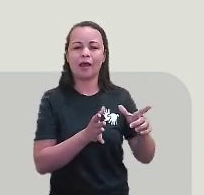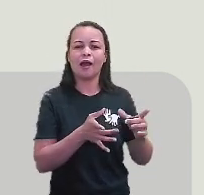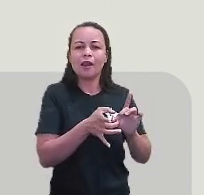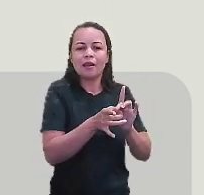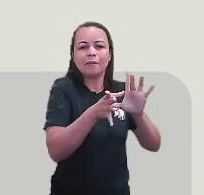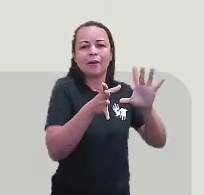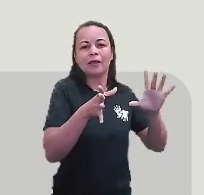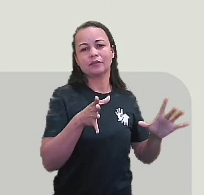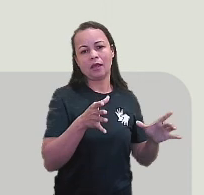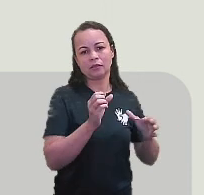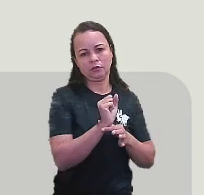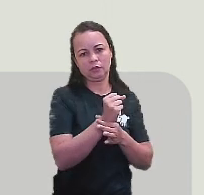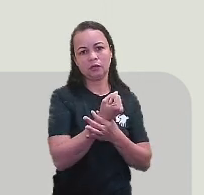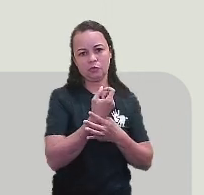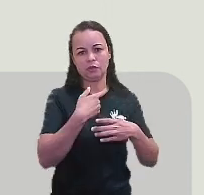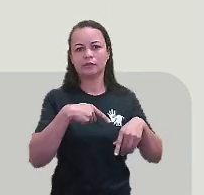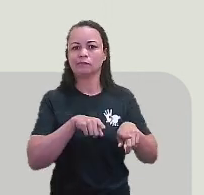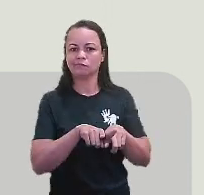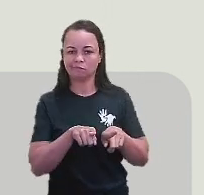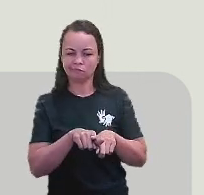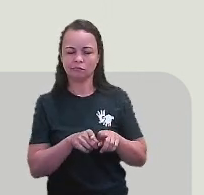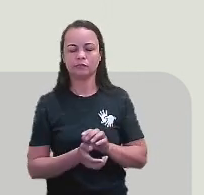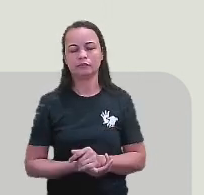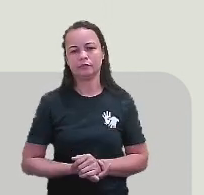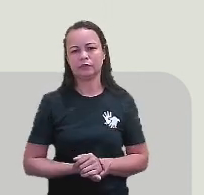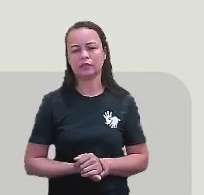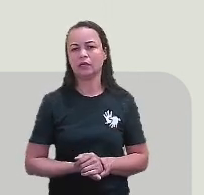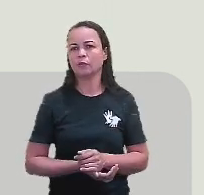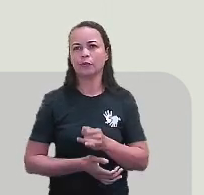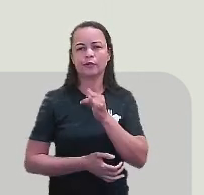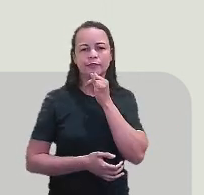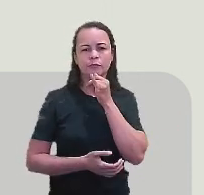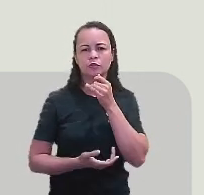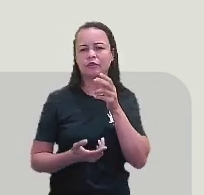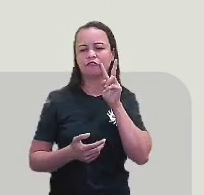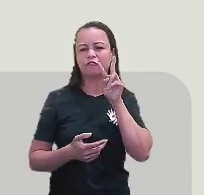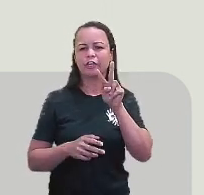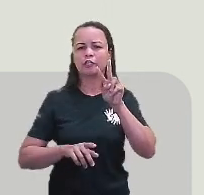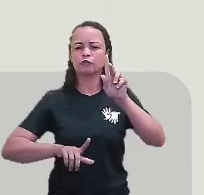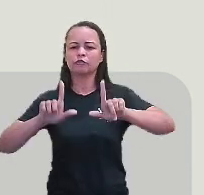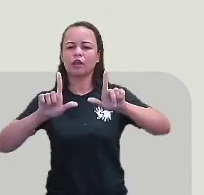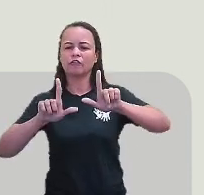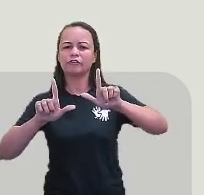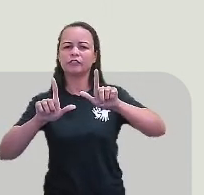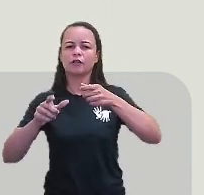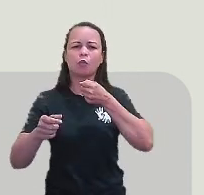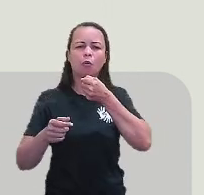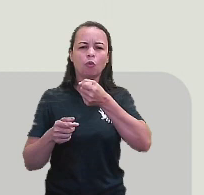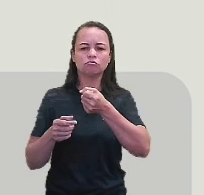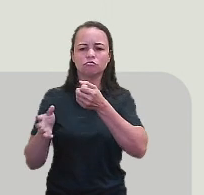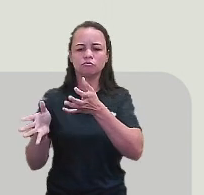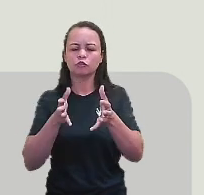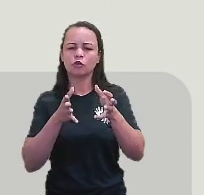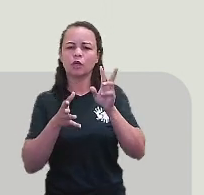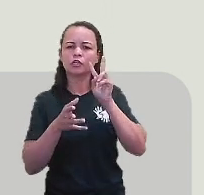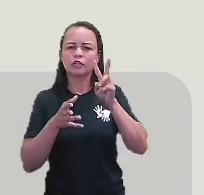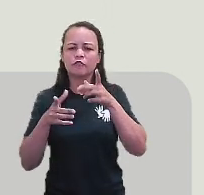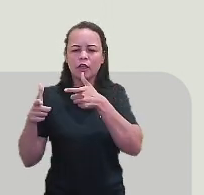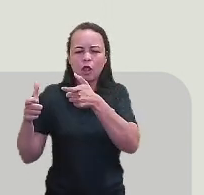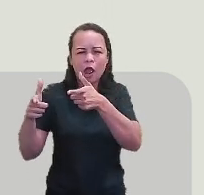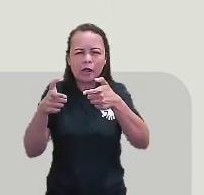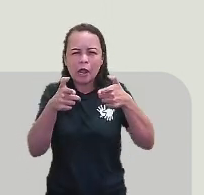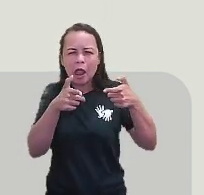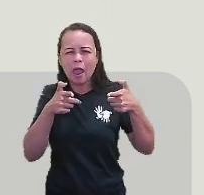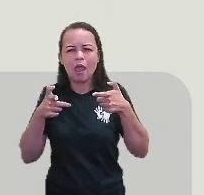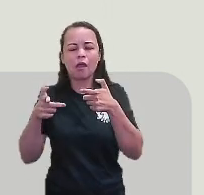que acontece, quando a gente estamos assistindo o jornal, quantas vezes nos citaram guerras em outros países